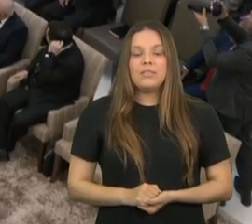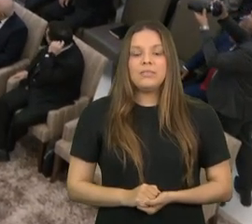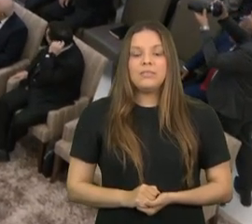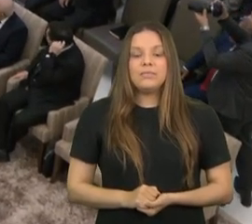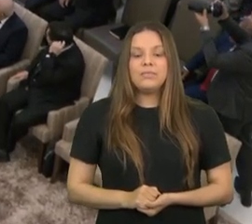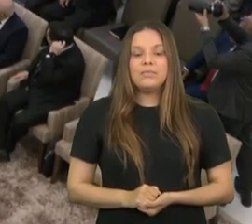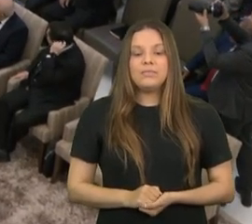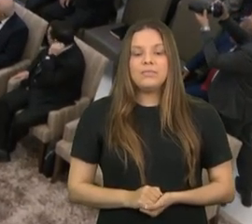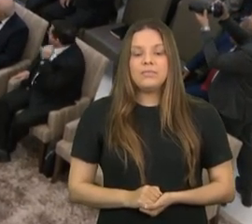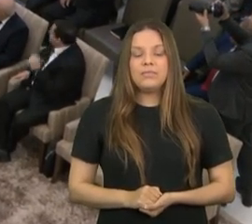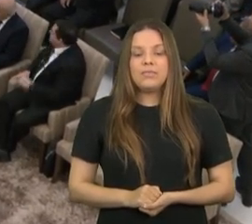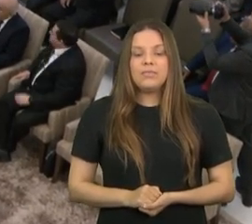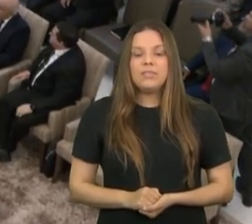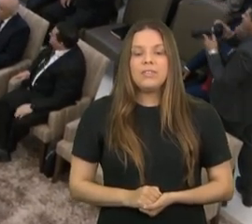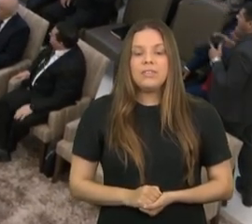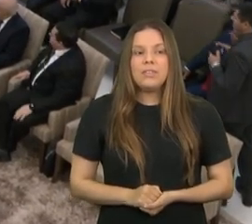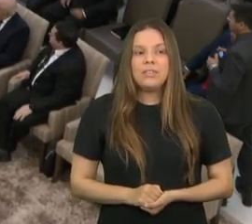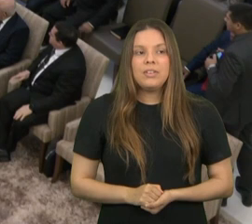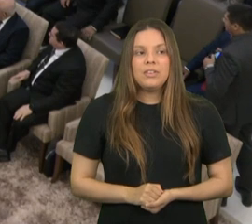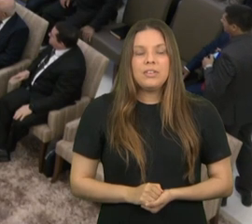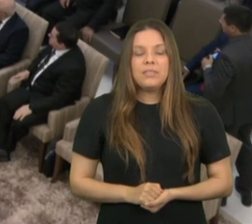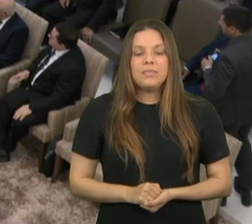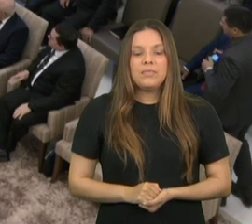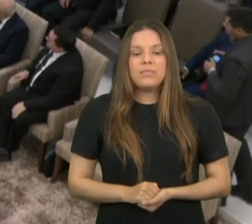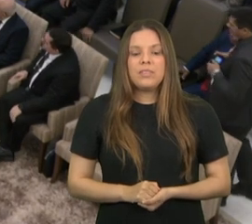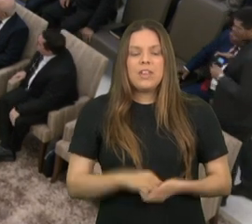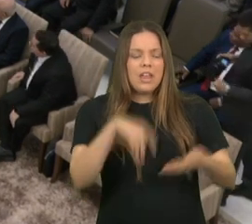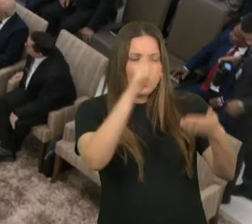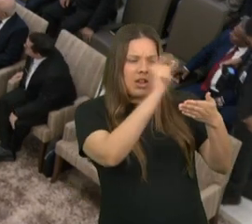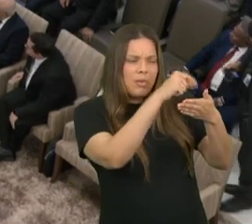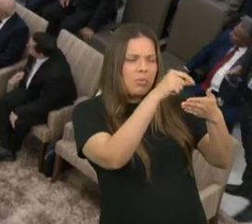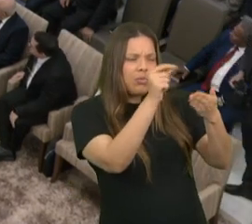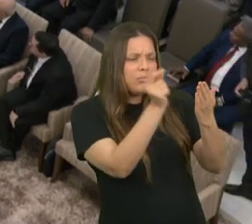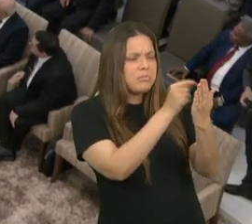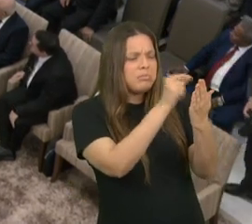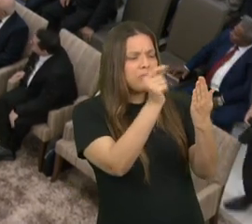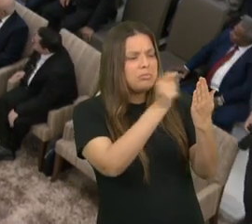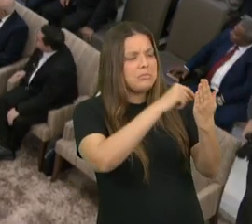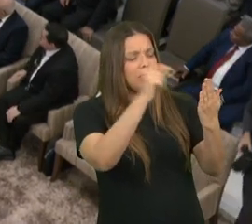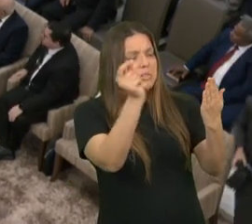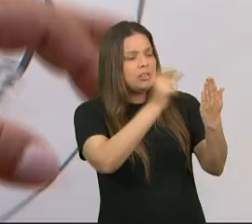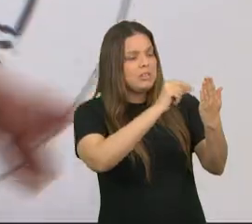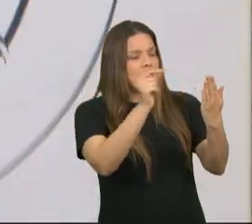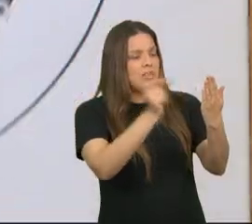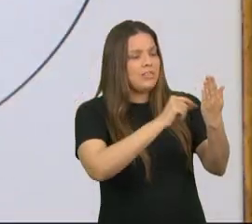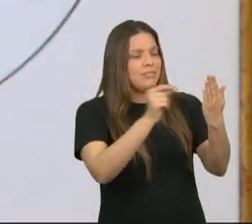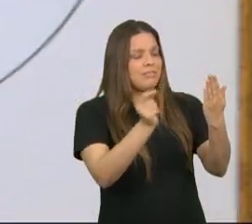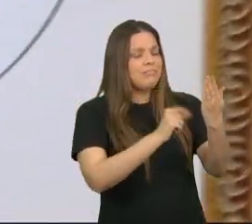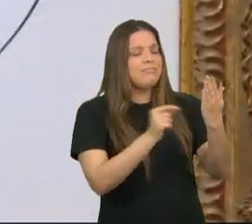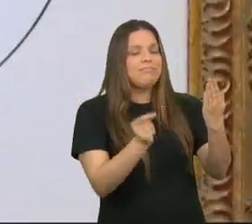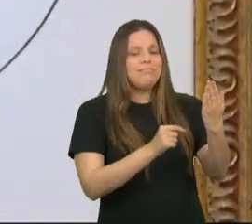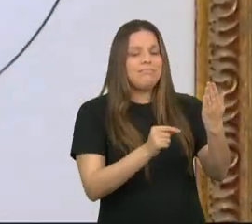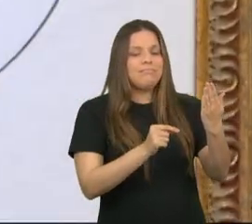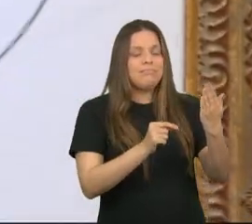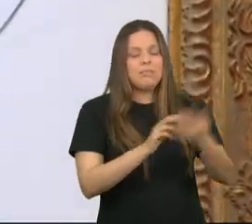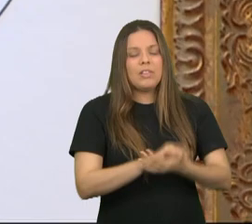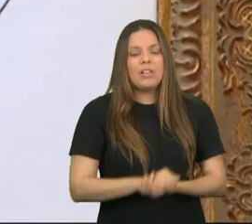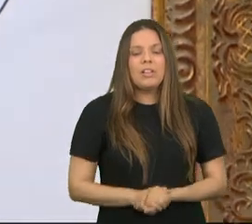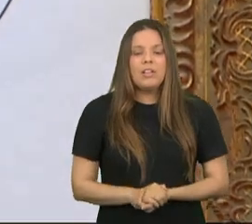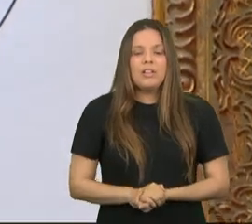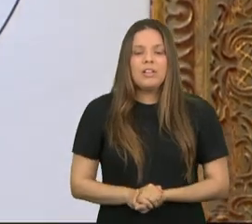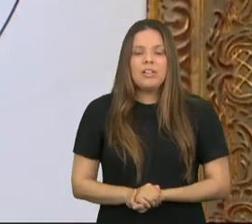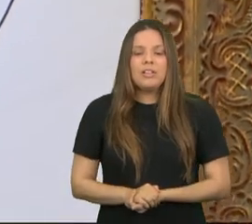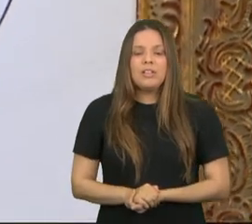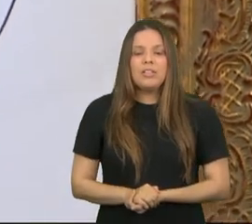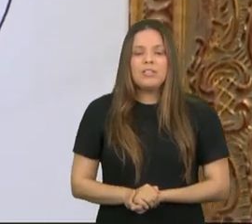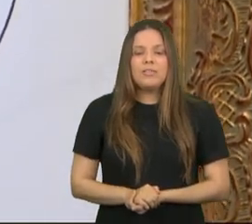corta as letras e desenha com a própria mão. Esse círculo aqui, na verdade, o escrito